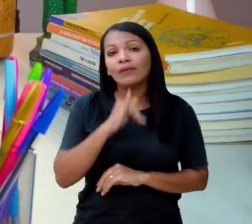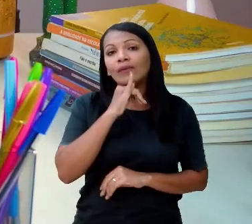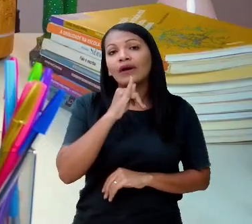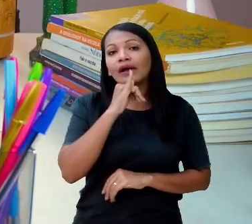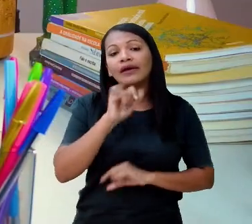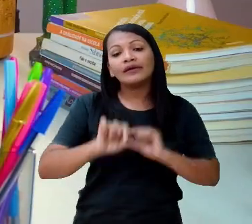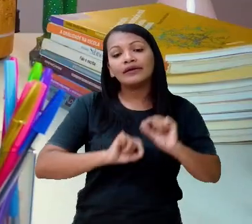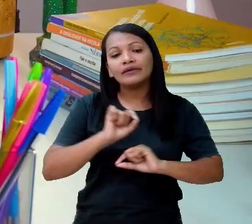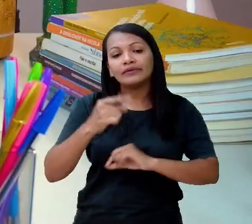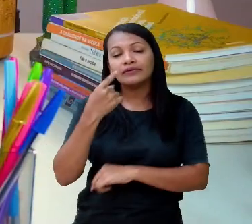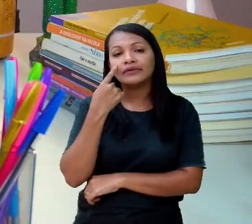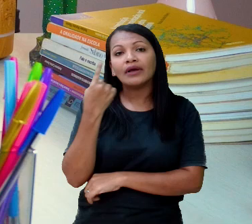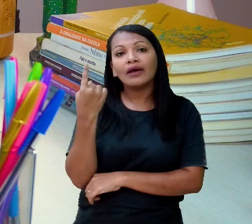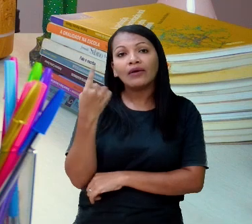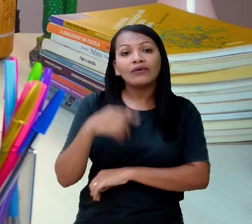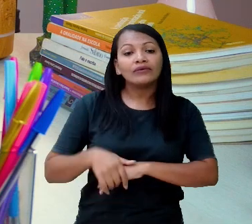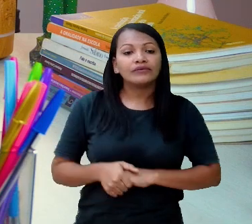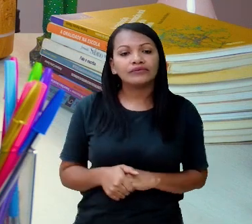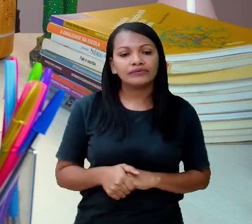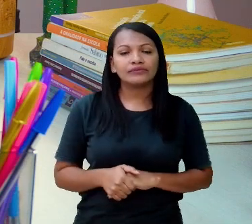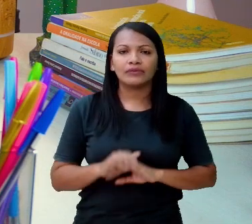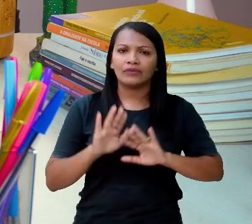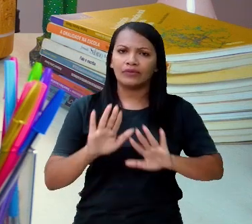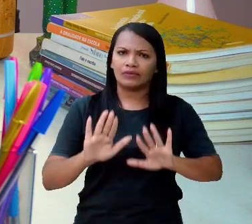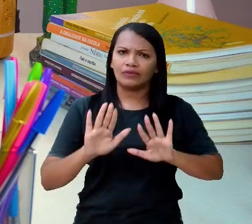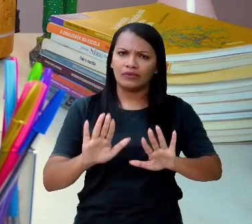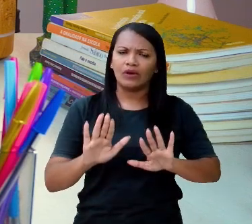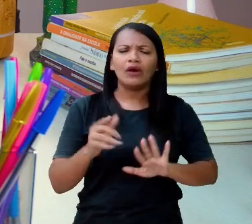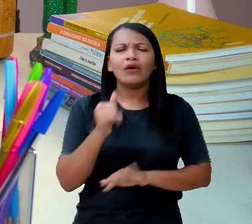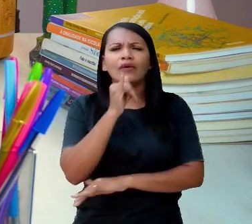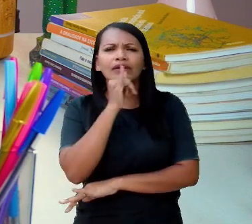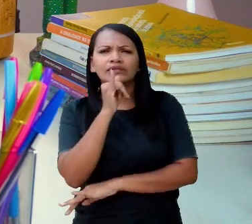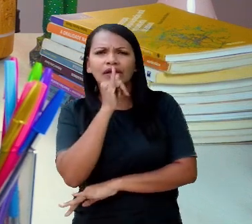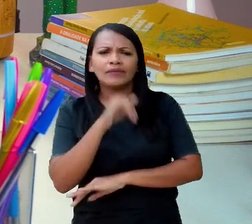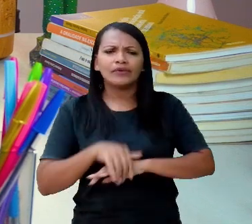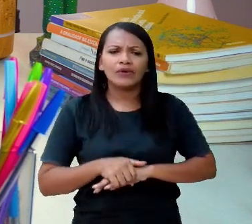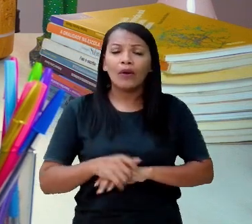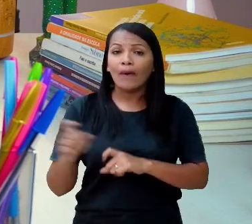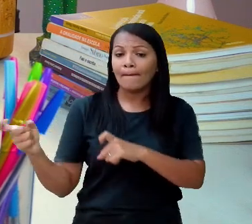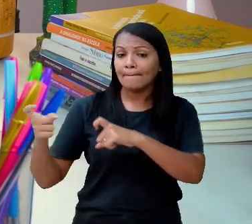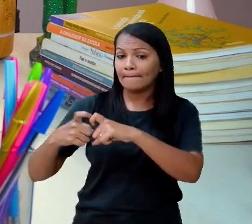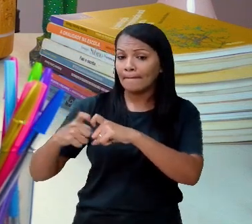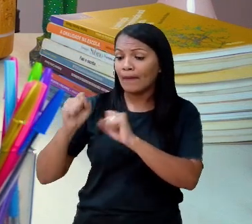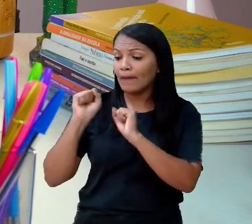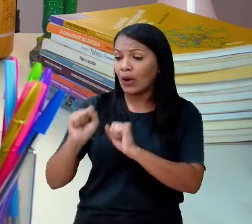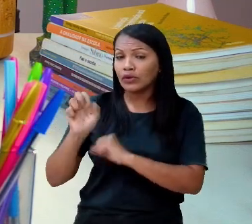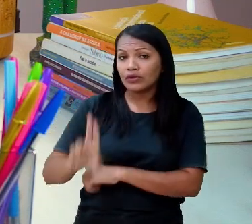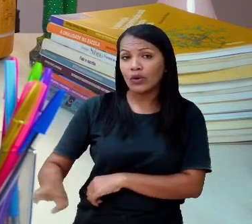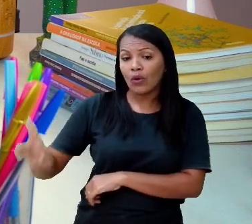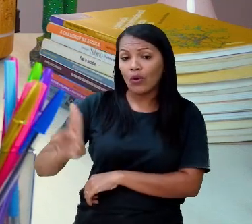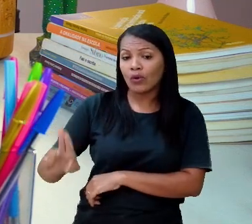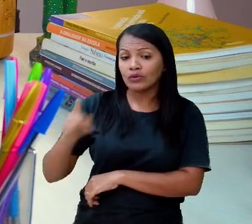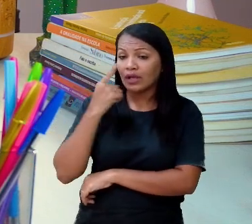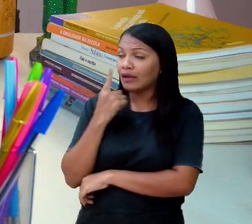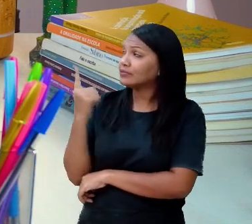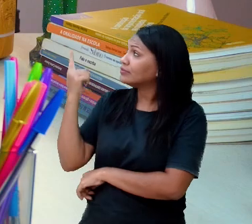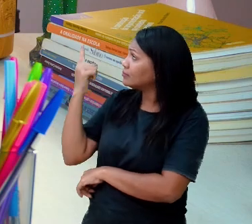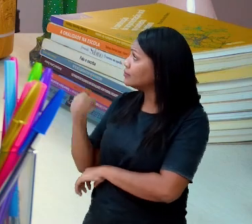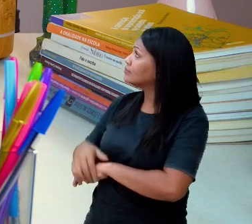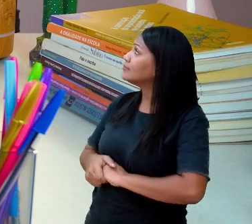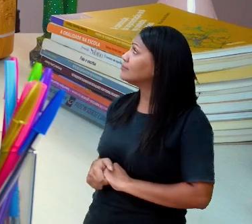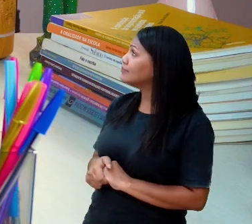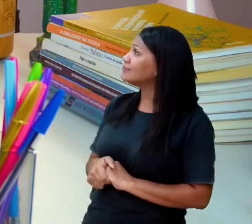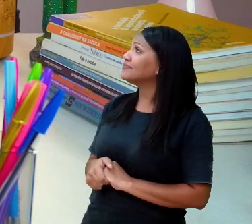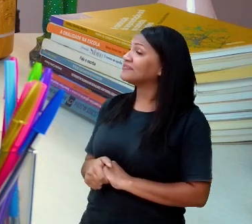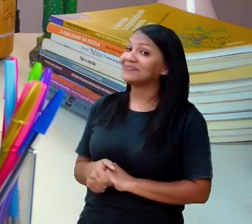é o jargão técnico. Como é isso? Por exemplo, os médicos podem utilizar termos como prognóstico e